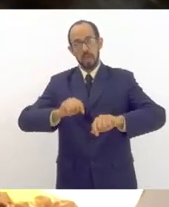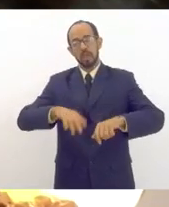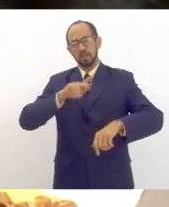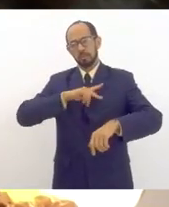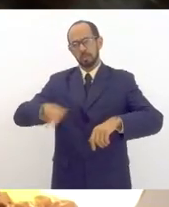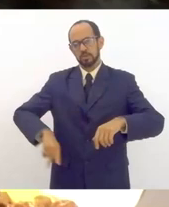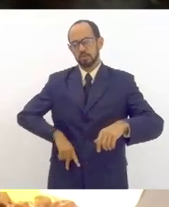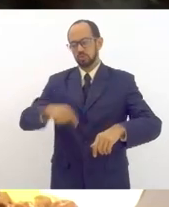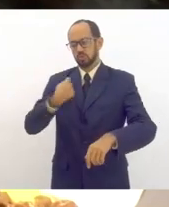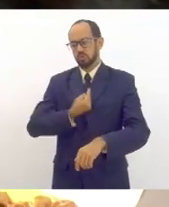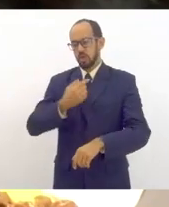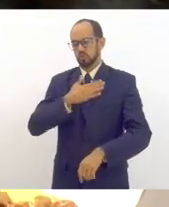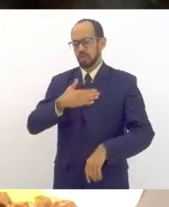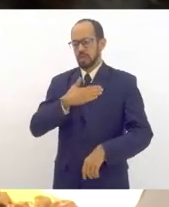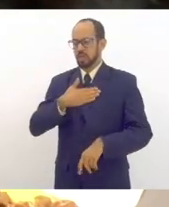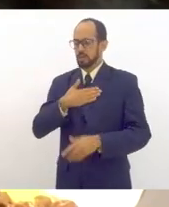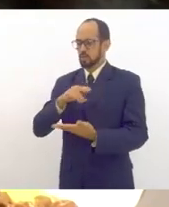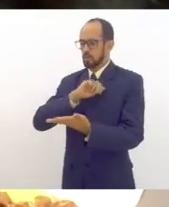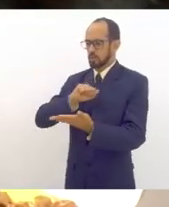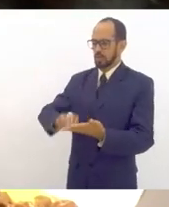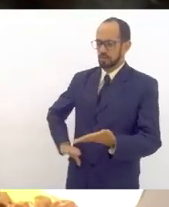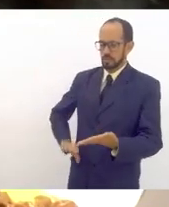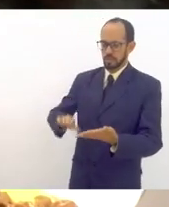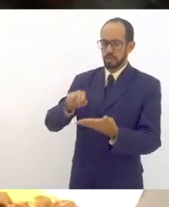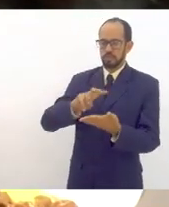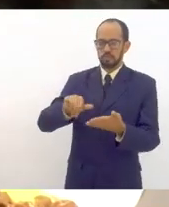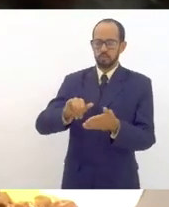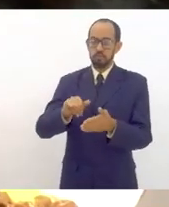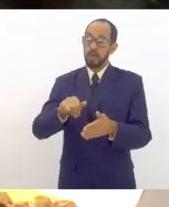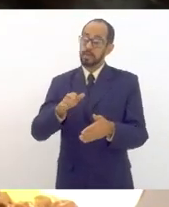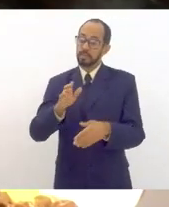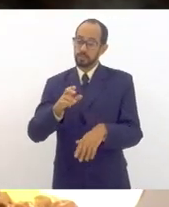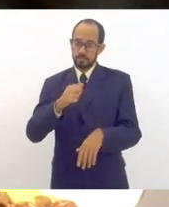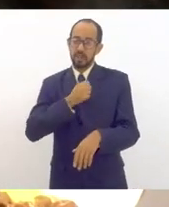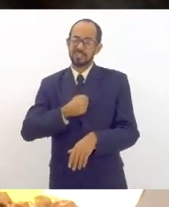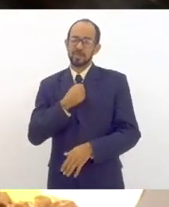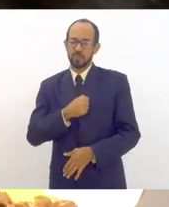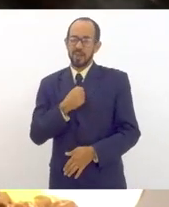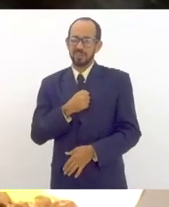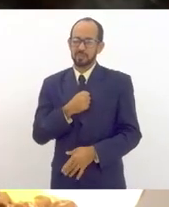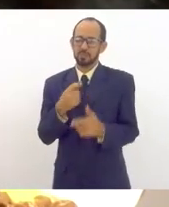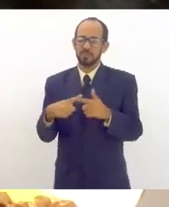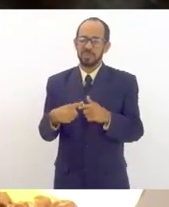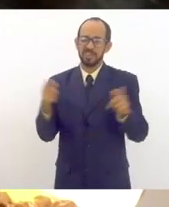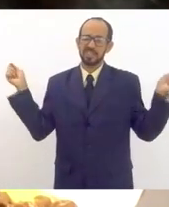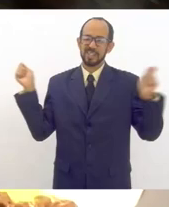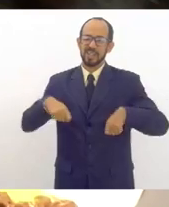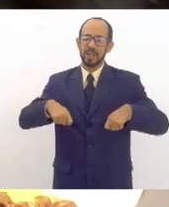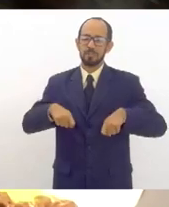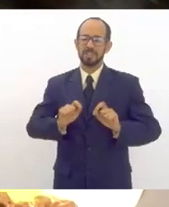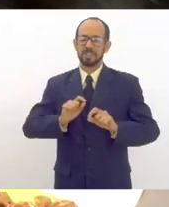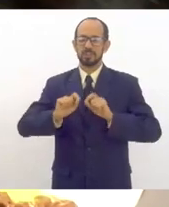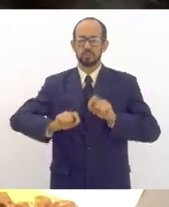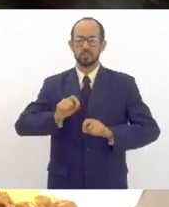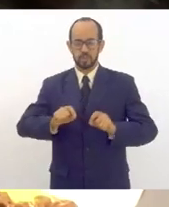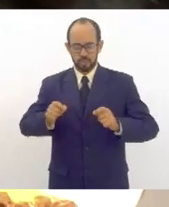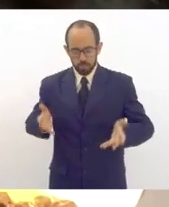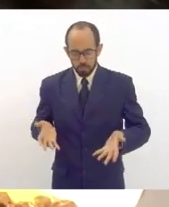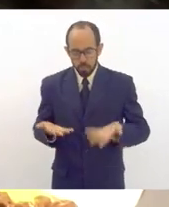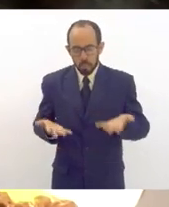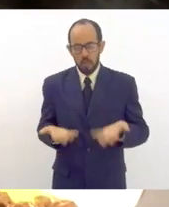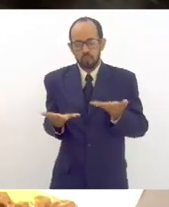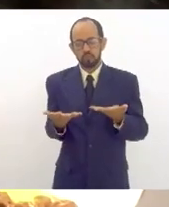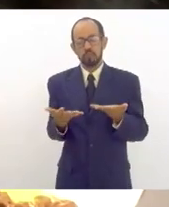querido deputado André Siciliano, que já está deixando saudades, porque ele tem sempre essa capacidade, né, de promover